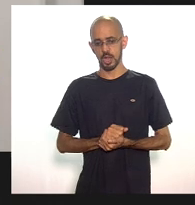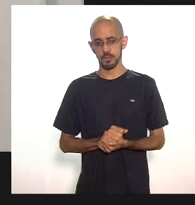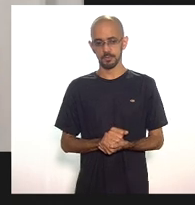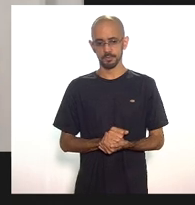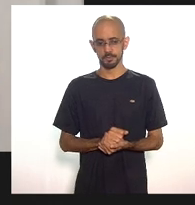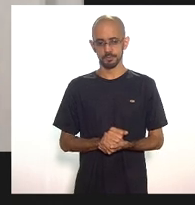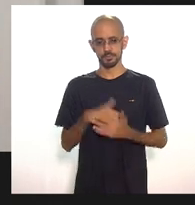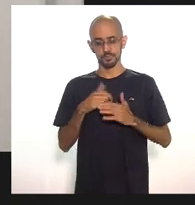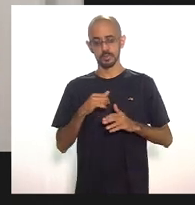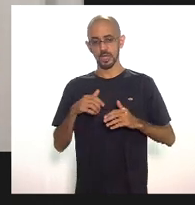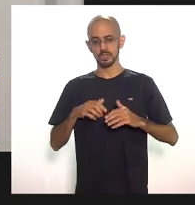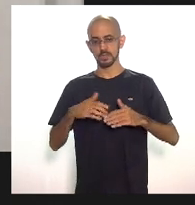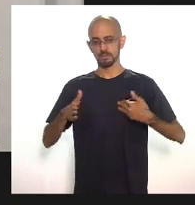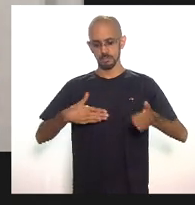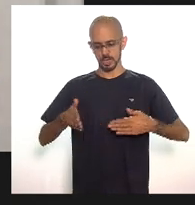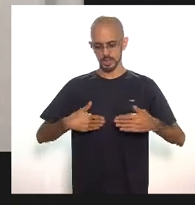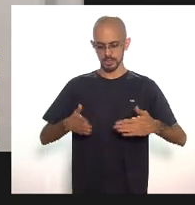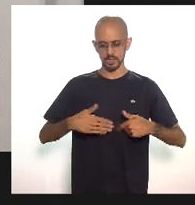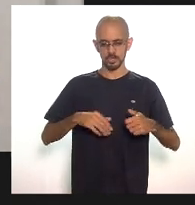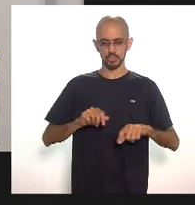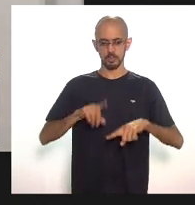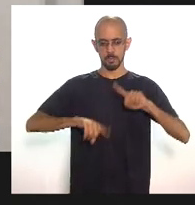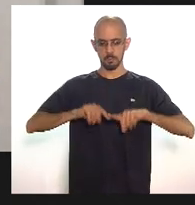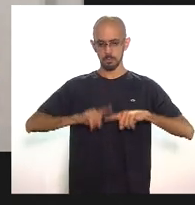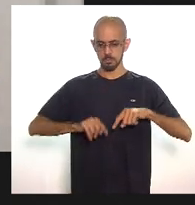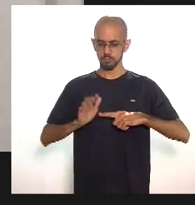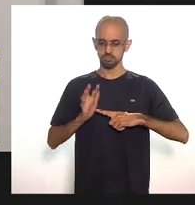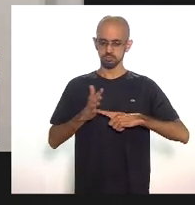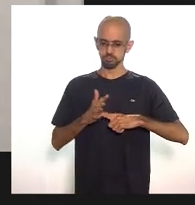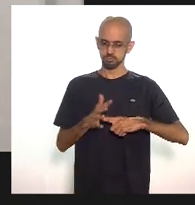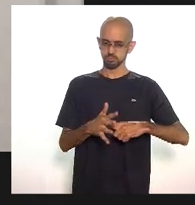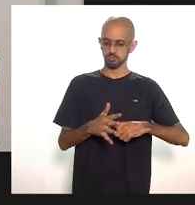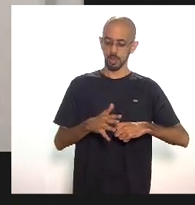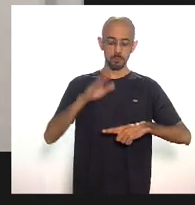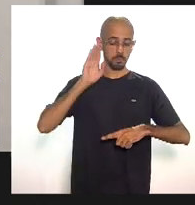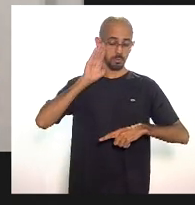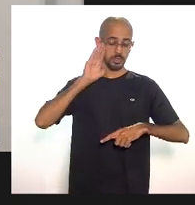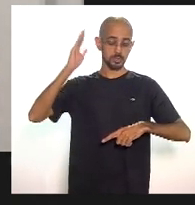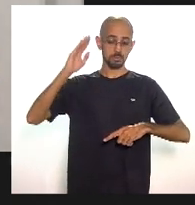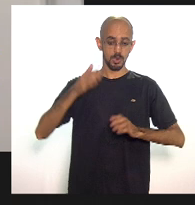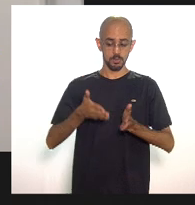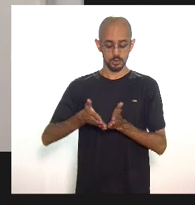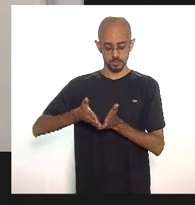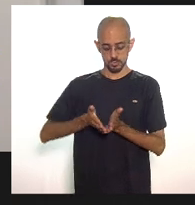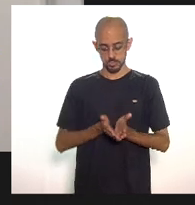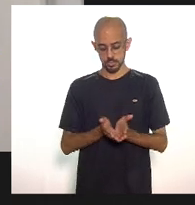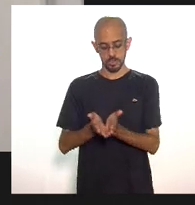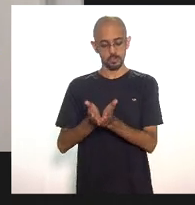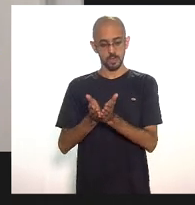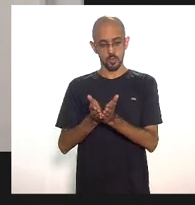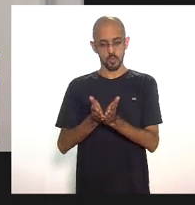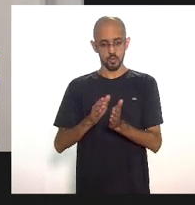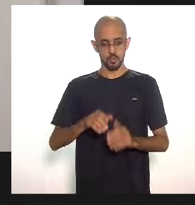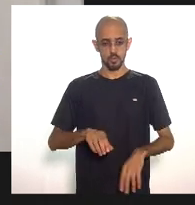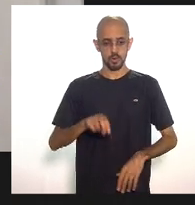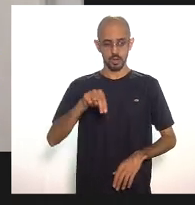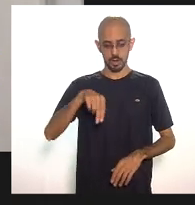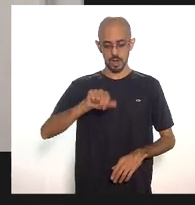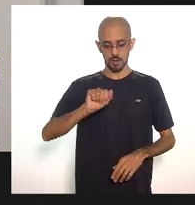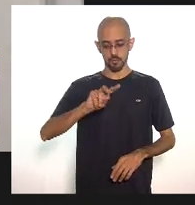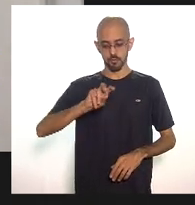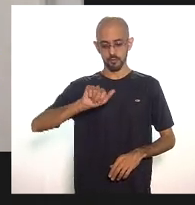às indústrias, né? A indústria de máquinas e equipamentos, principalmente aí no setor naval. Então,